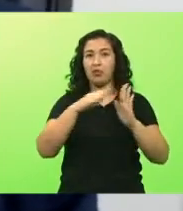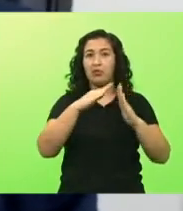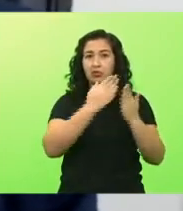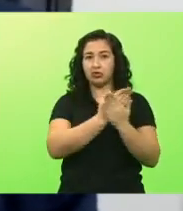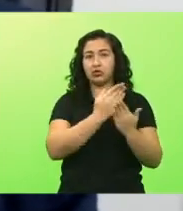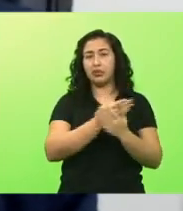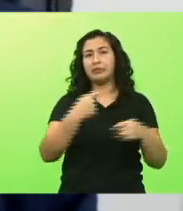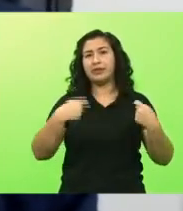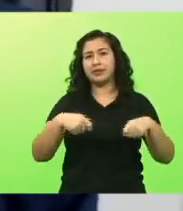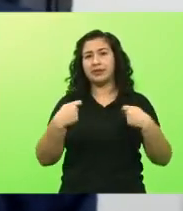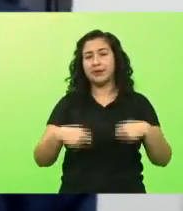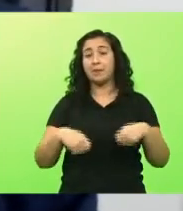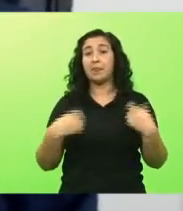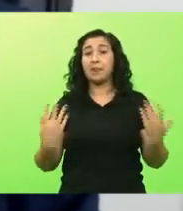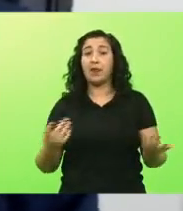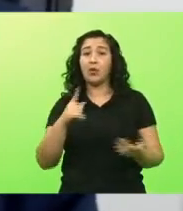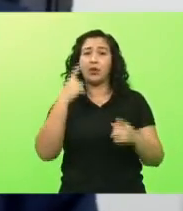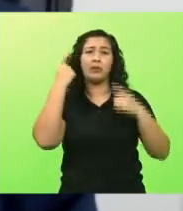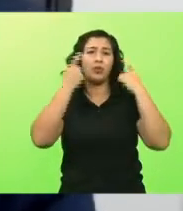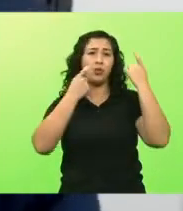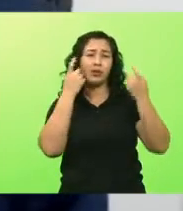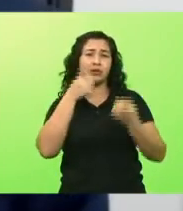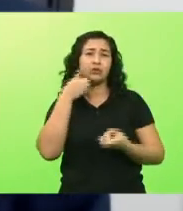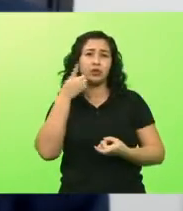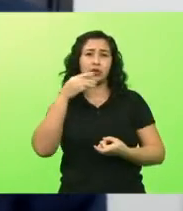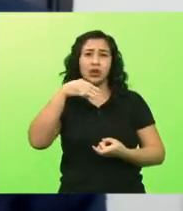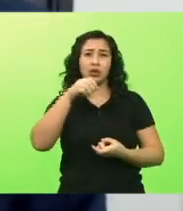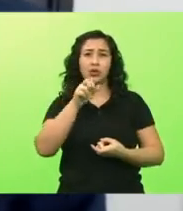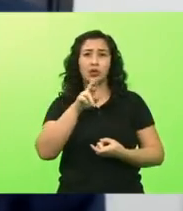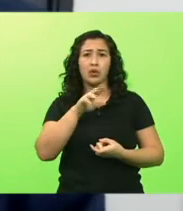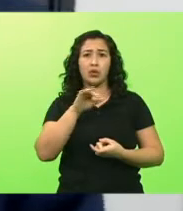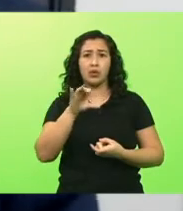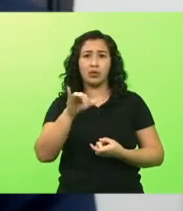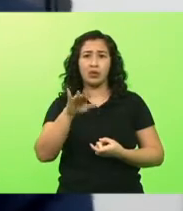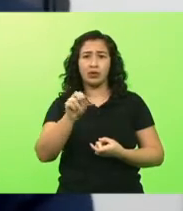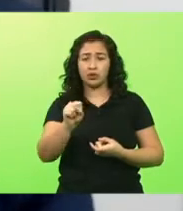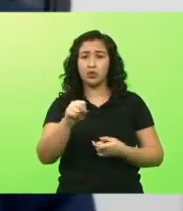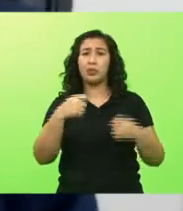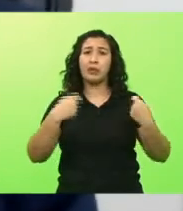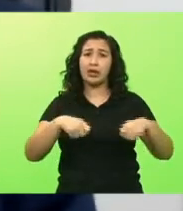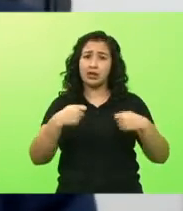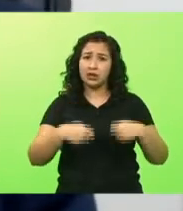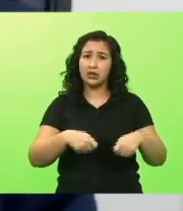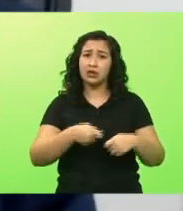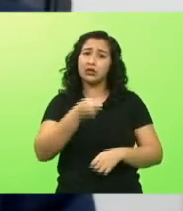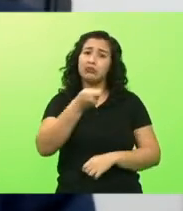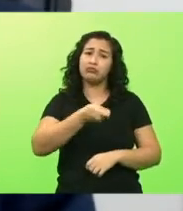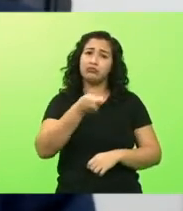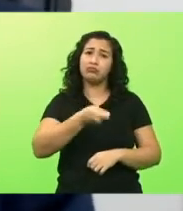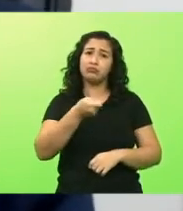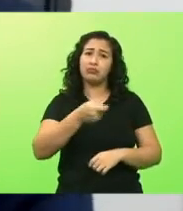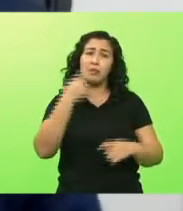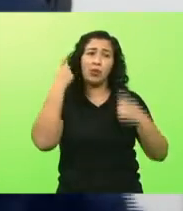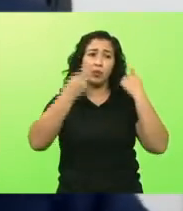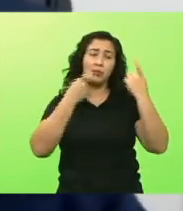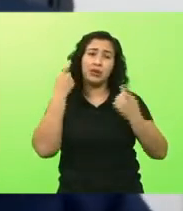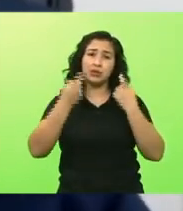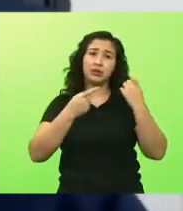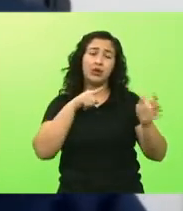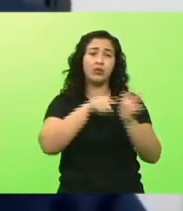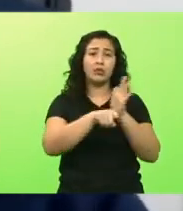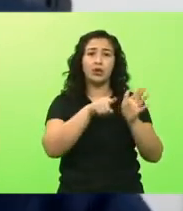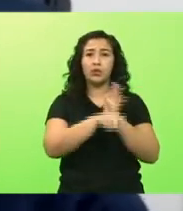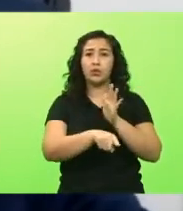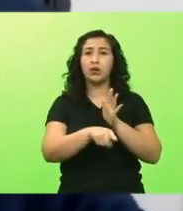pertinente do deputado Márcio aí, tem que ter essa cobrança, tem que o Estado ter essa preocupação, dar